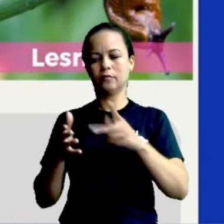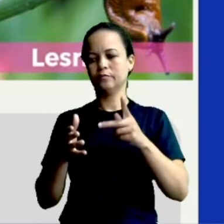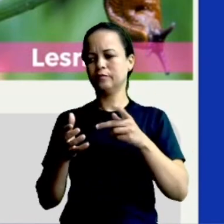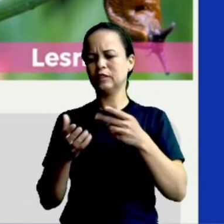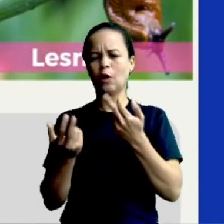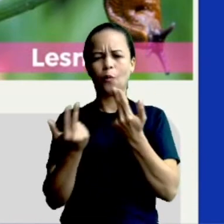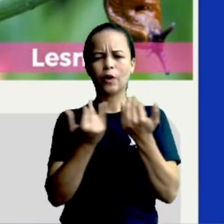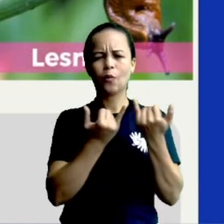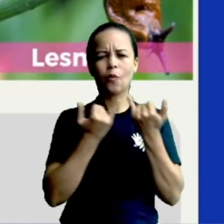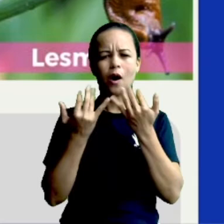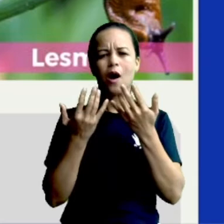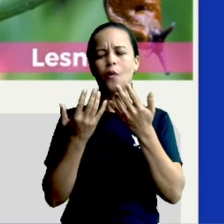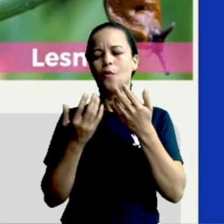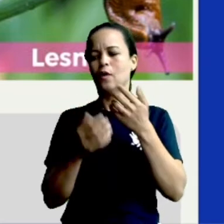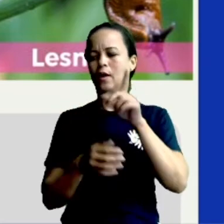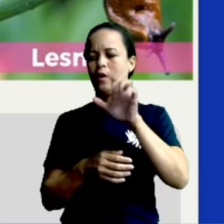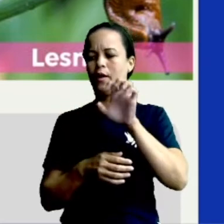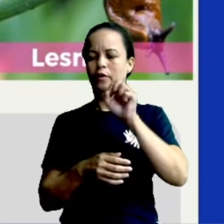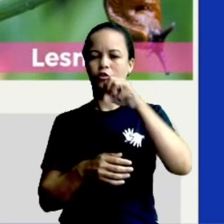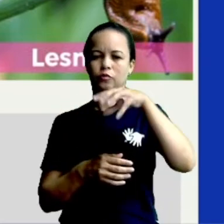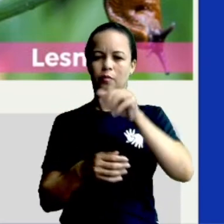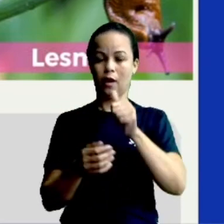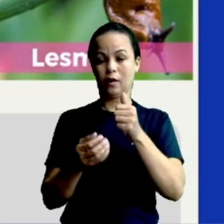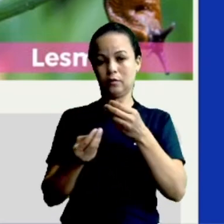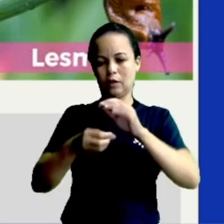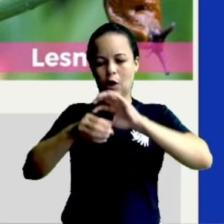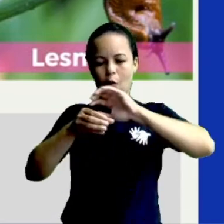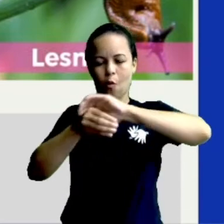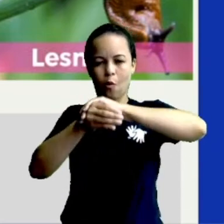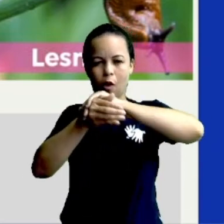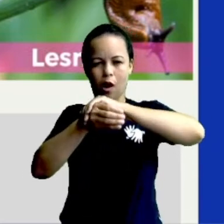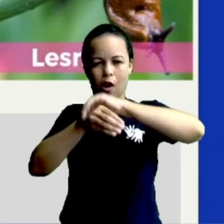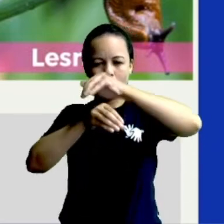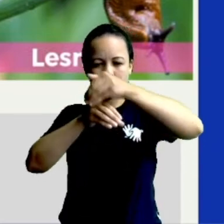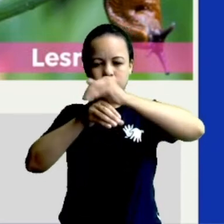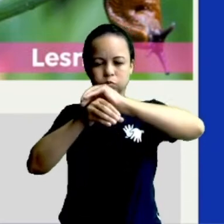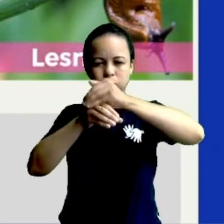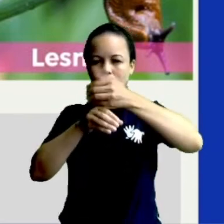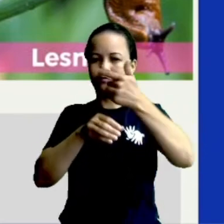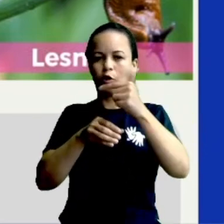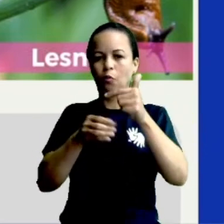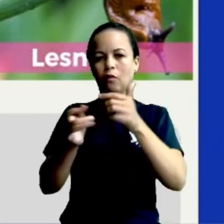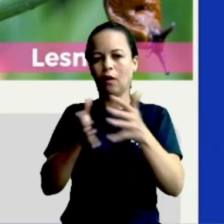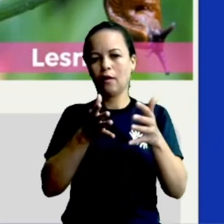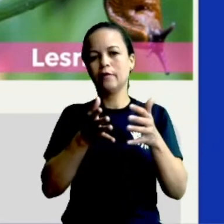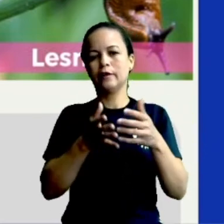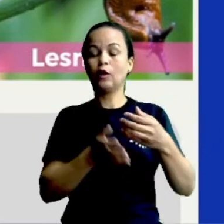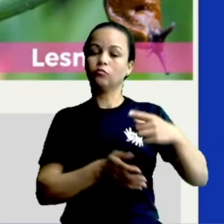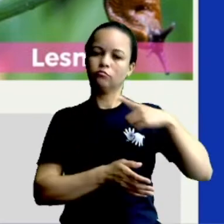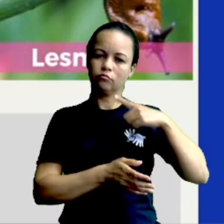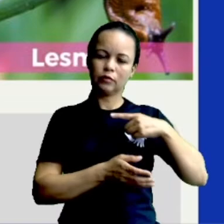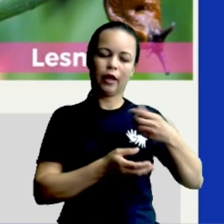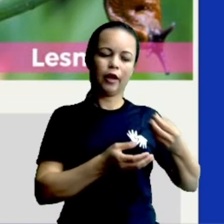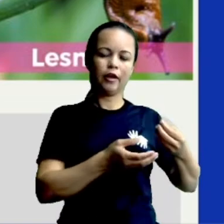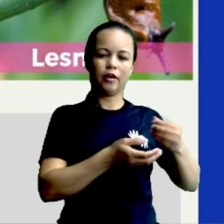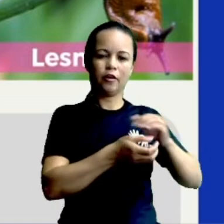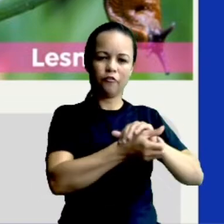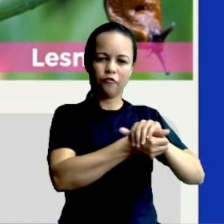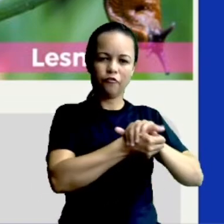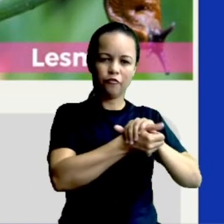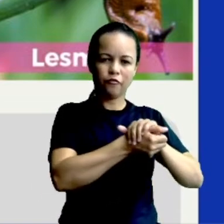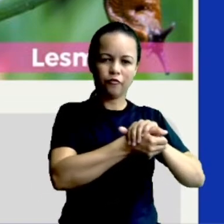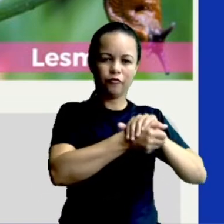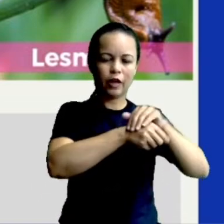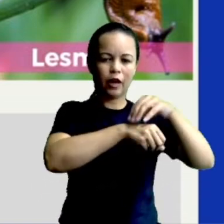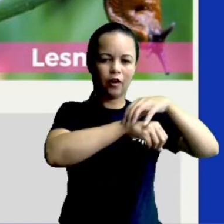do caramujo, somente que não possuem a carapaça. Também existem moluscos famosos, né, como